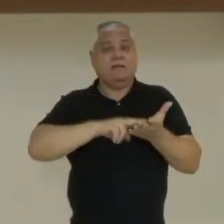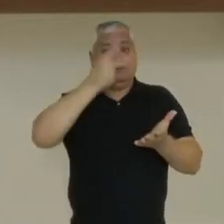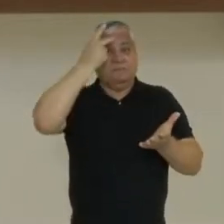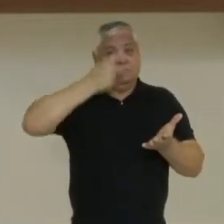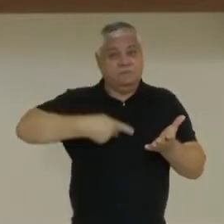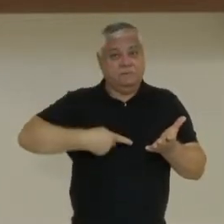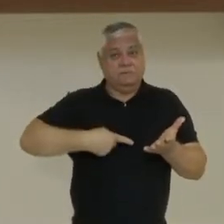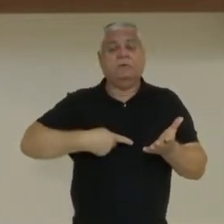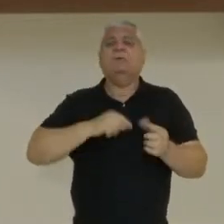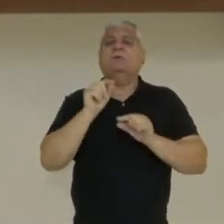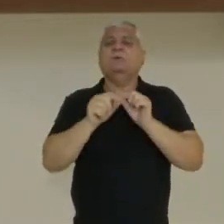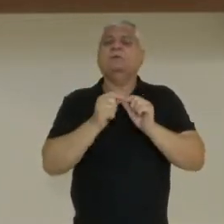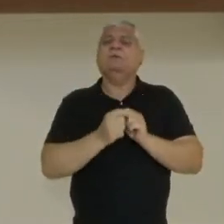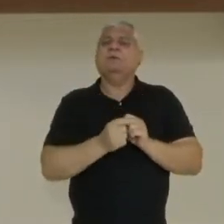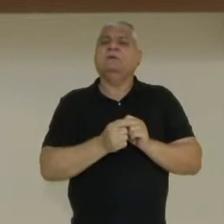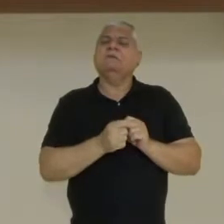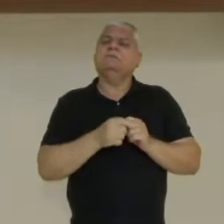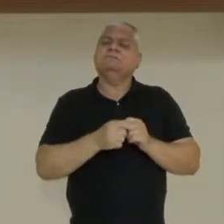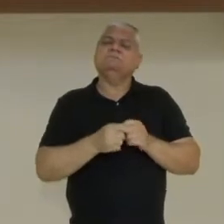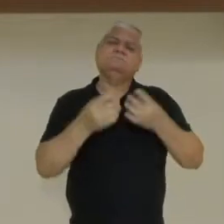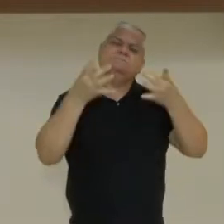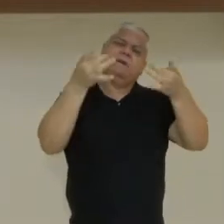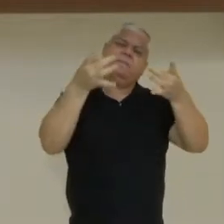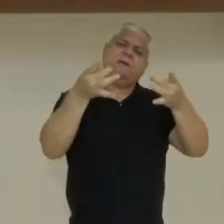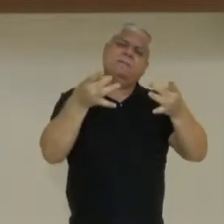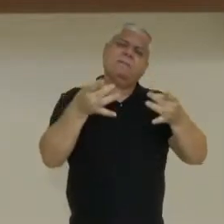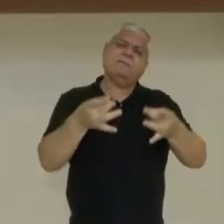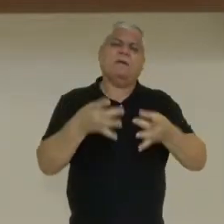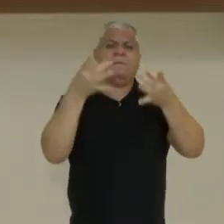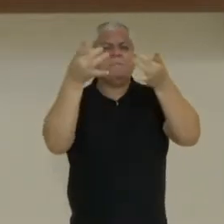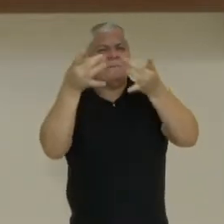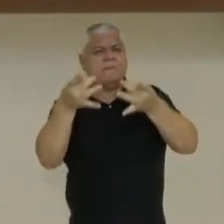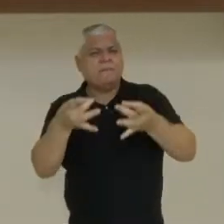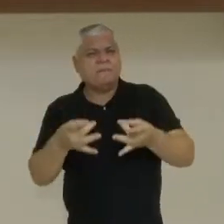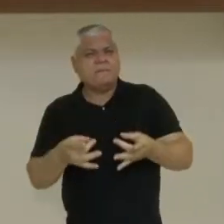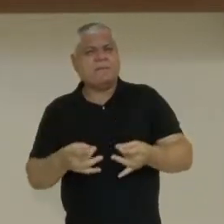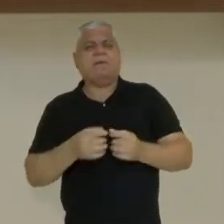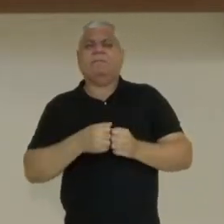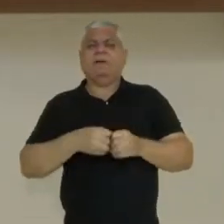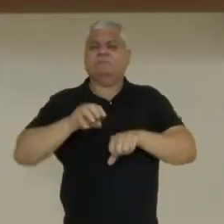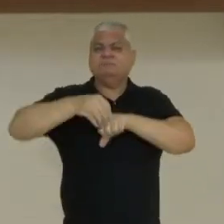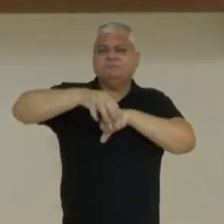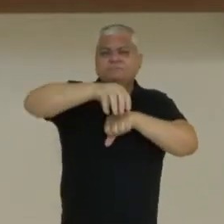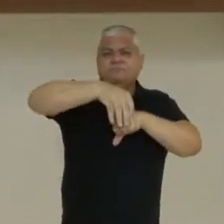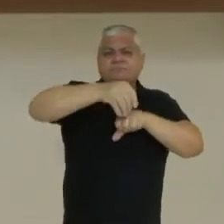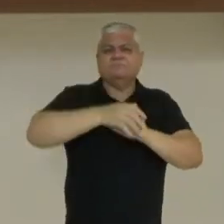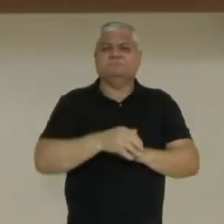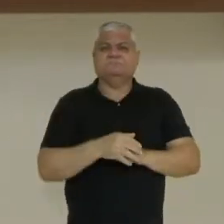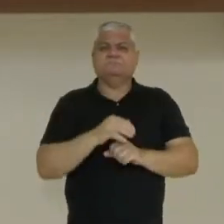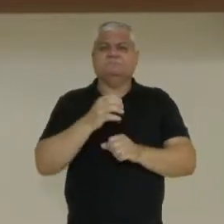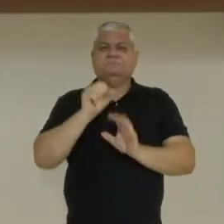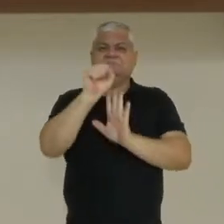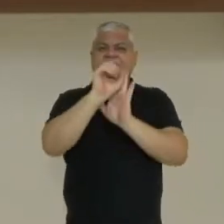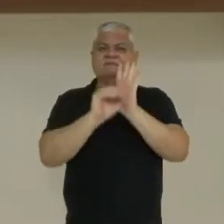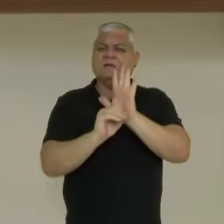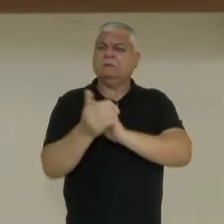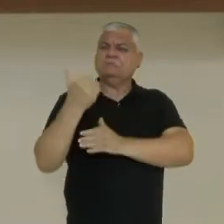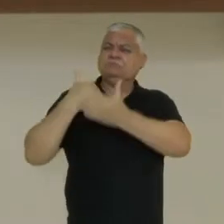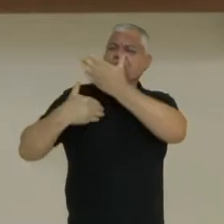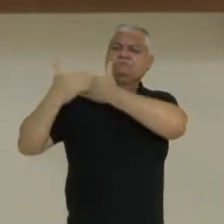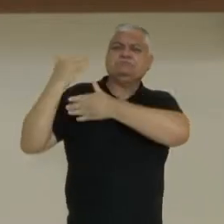pessoal, colocar os assuntos em dia. Então, nos outros séculos, né? As pessoas